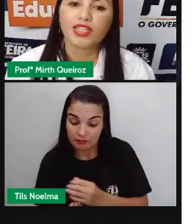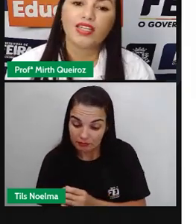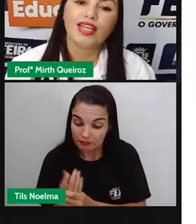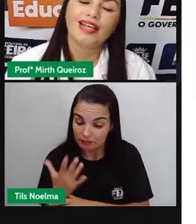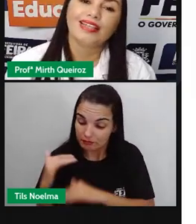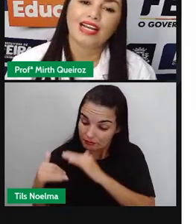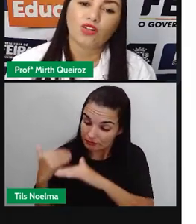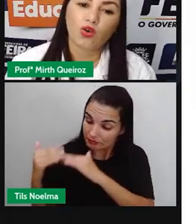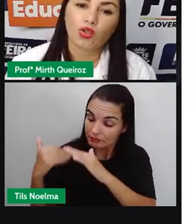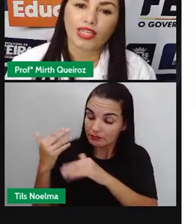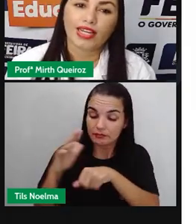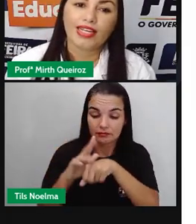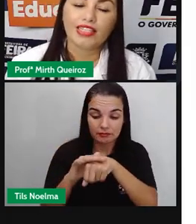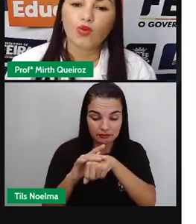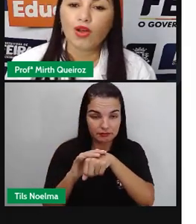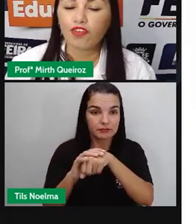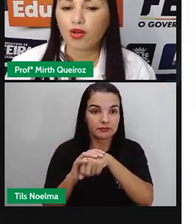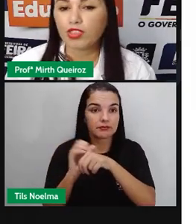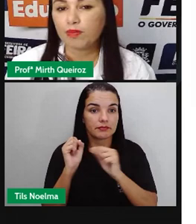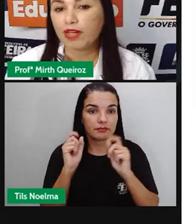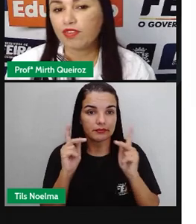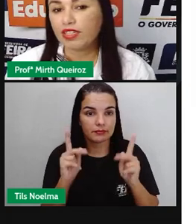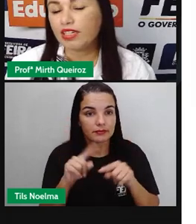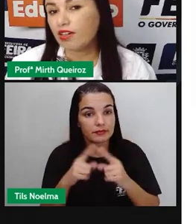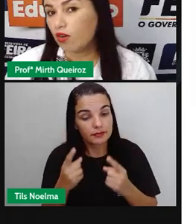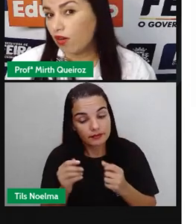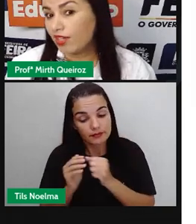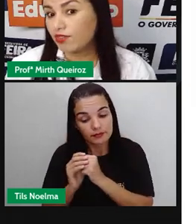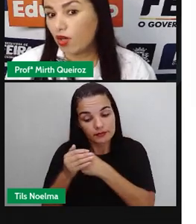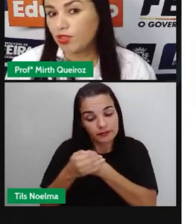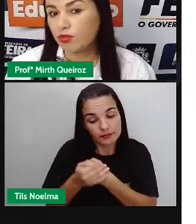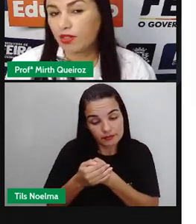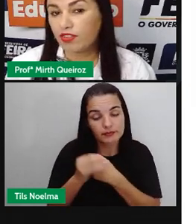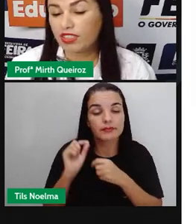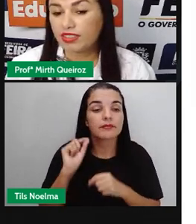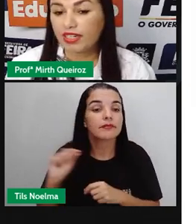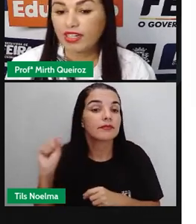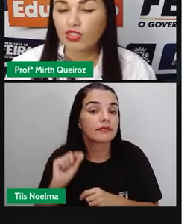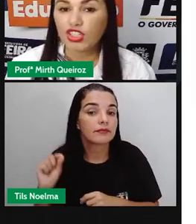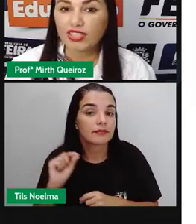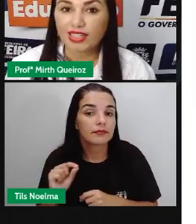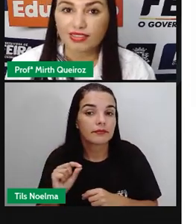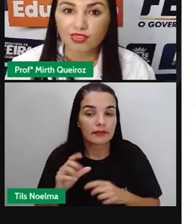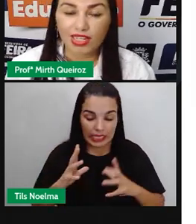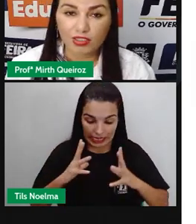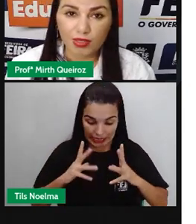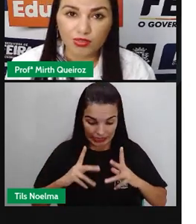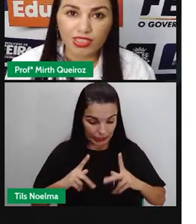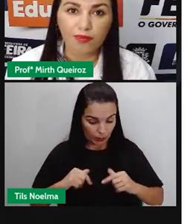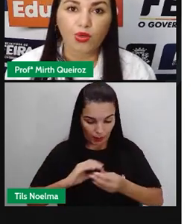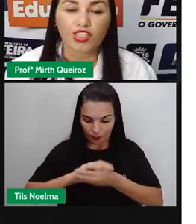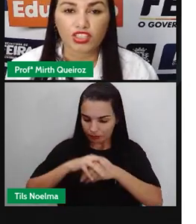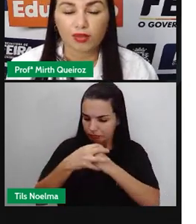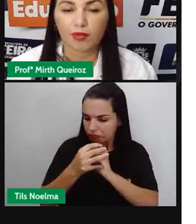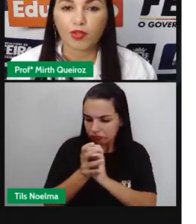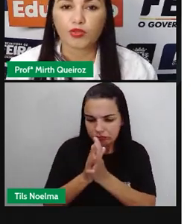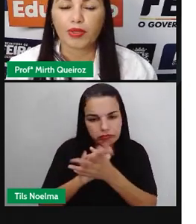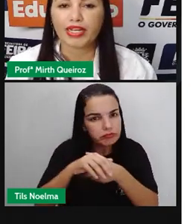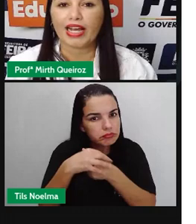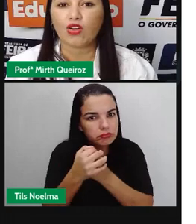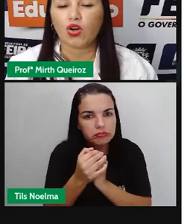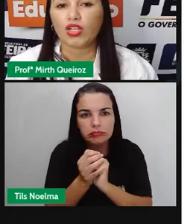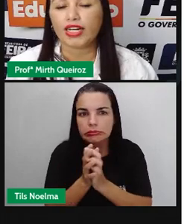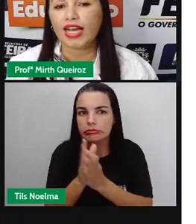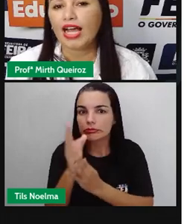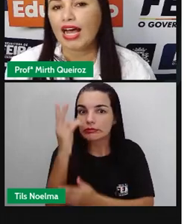desenvolvimento aí da cólera tão uma forma de prevenir ou as formas de prevenir seriam higienização das mãos né porque a gente